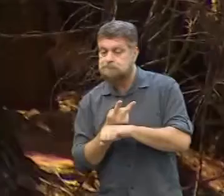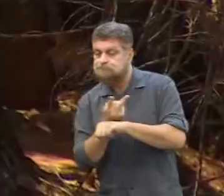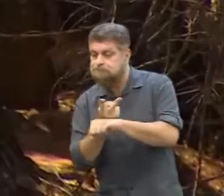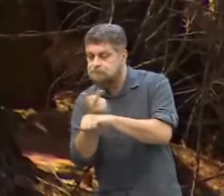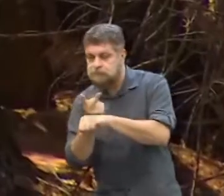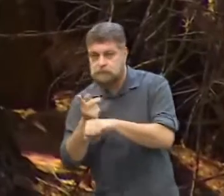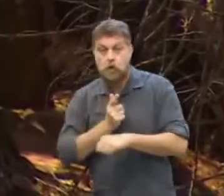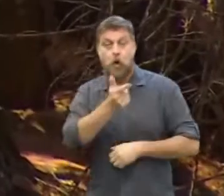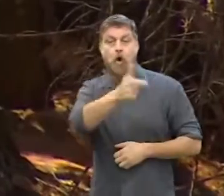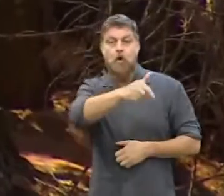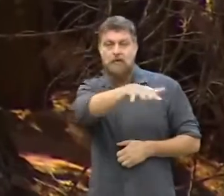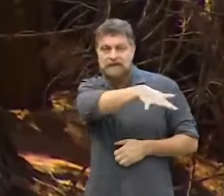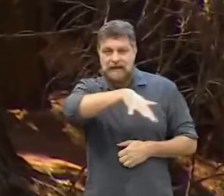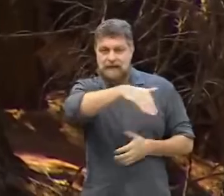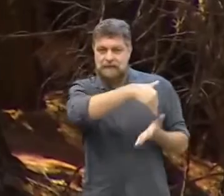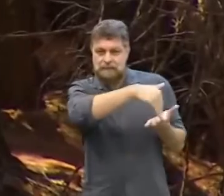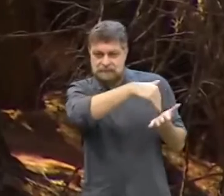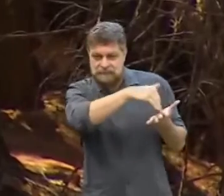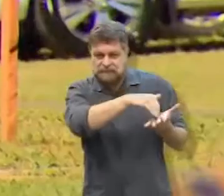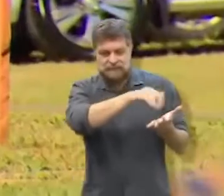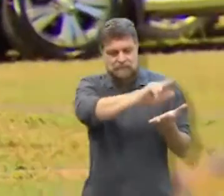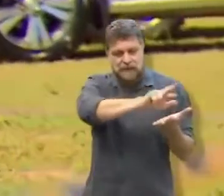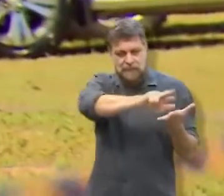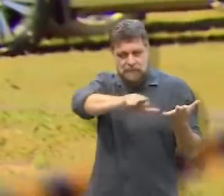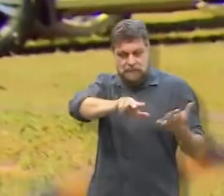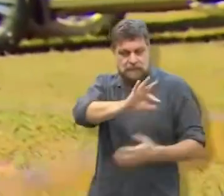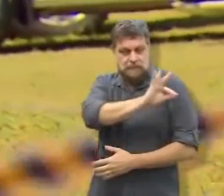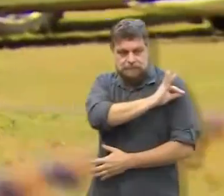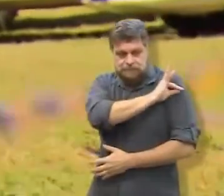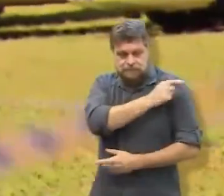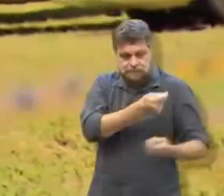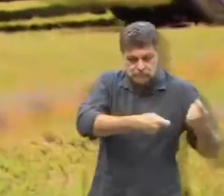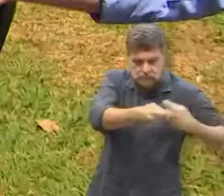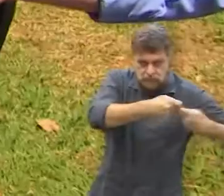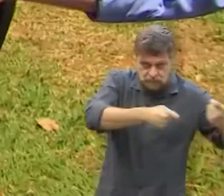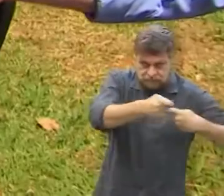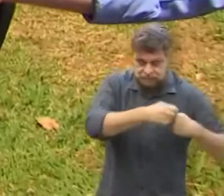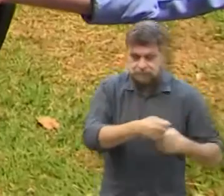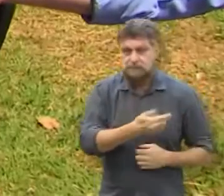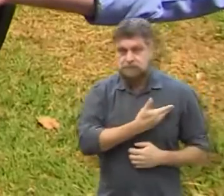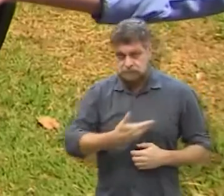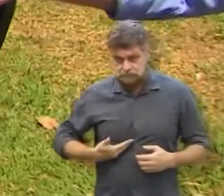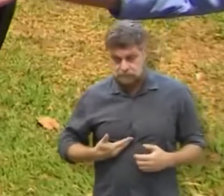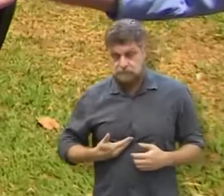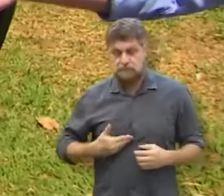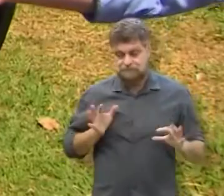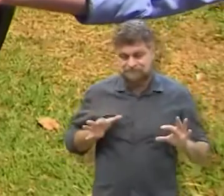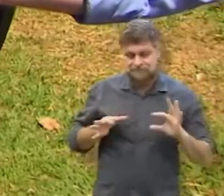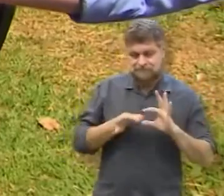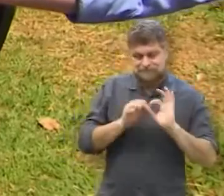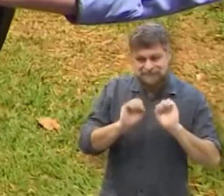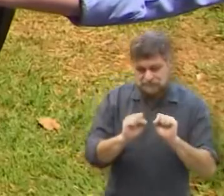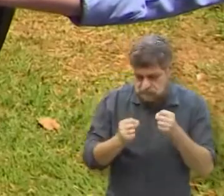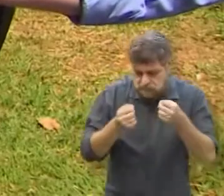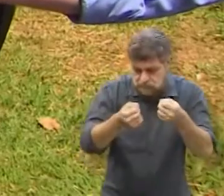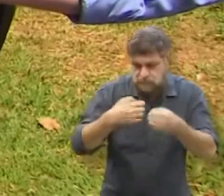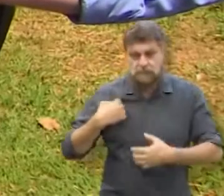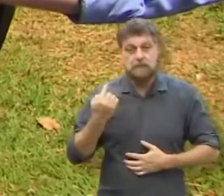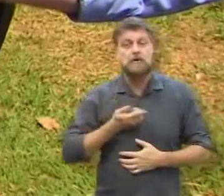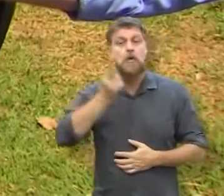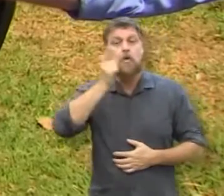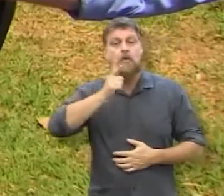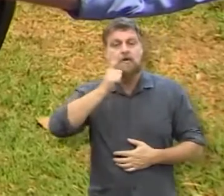muito importante que outros setores, outros órgãos da administração direta e indireta, somem os